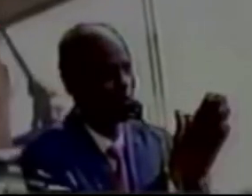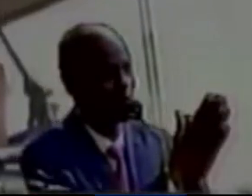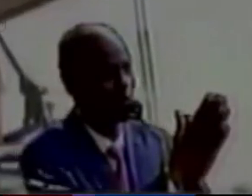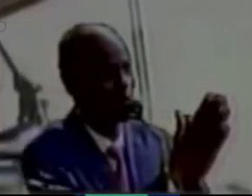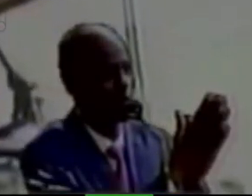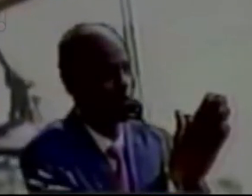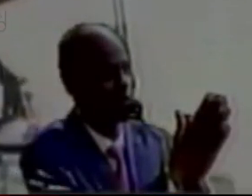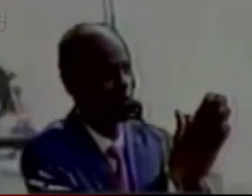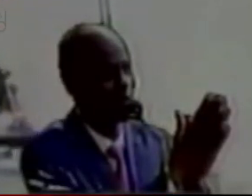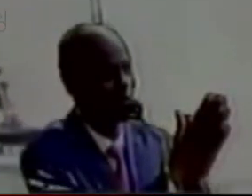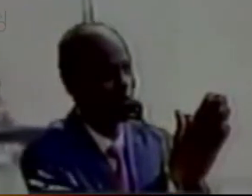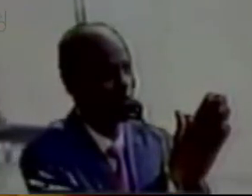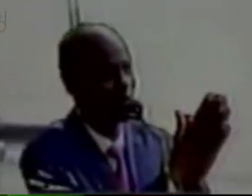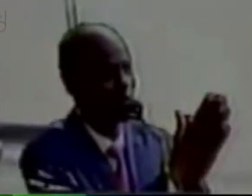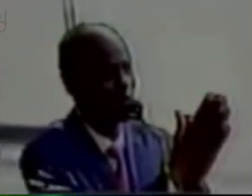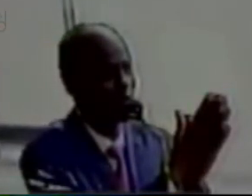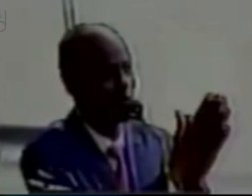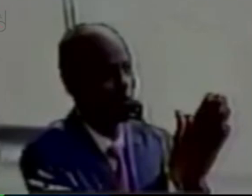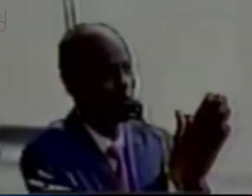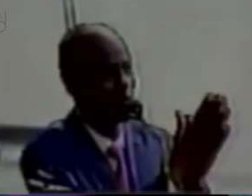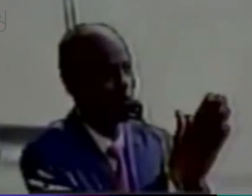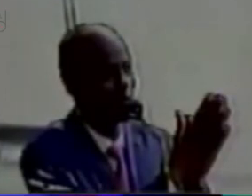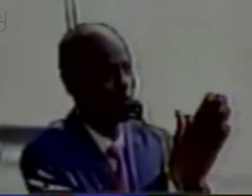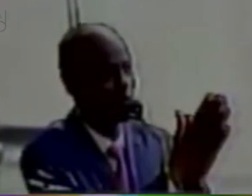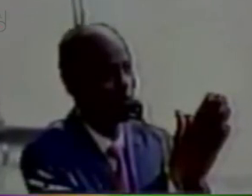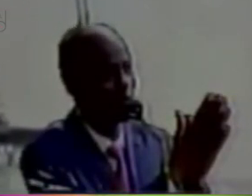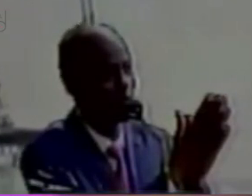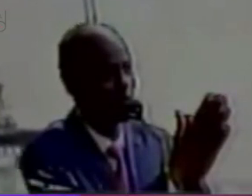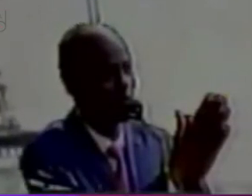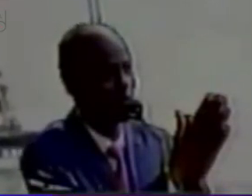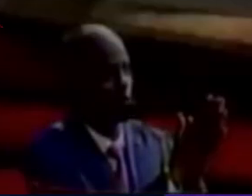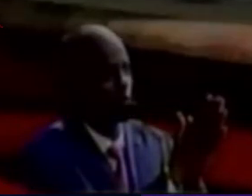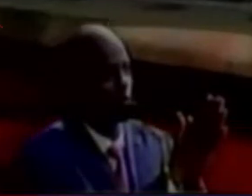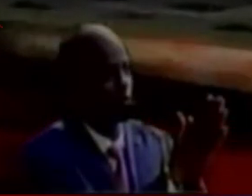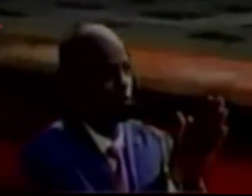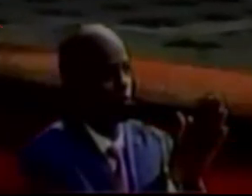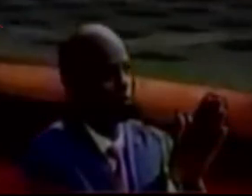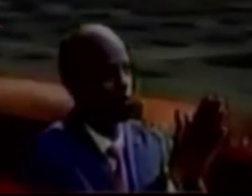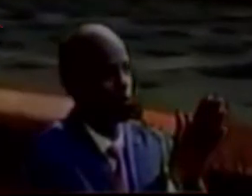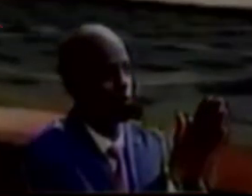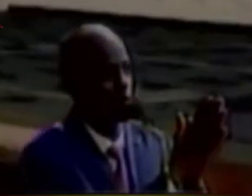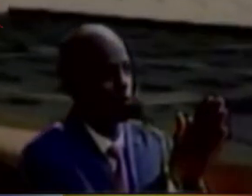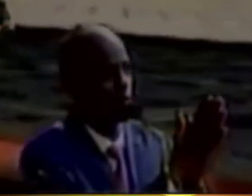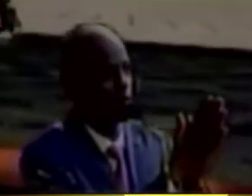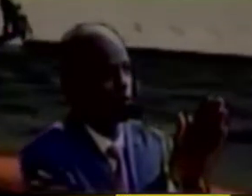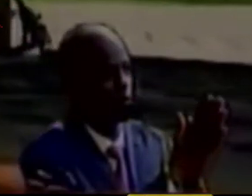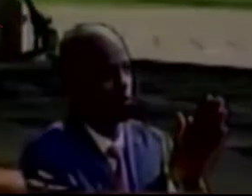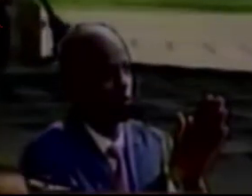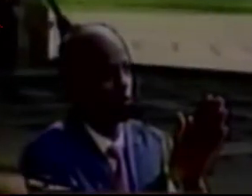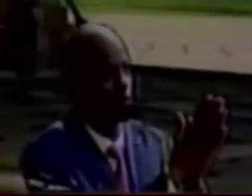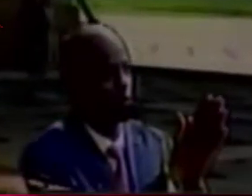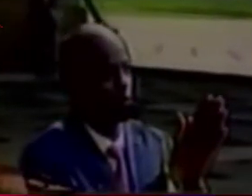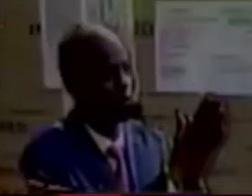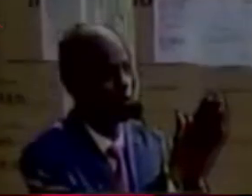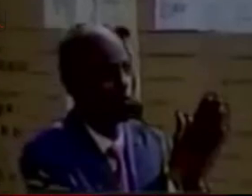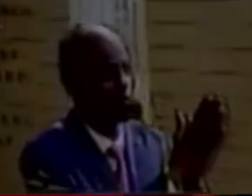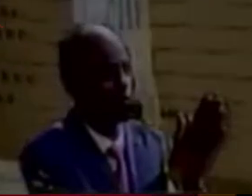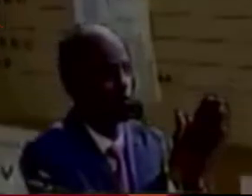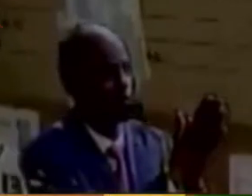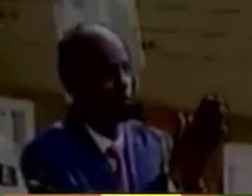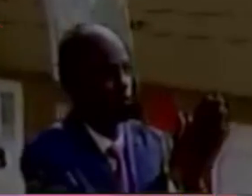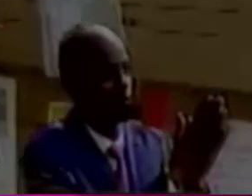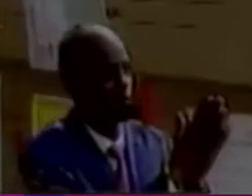vista os muitos anos que nós passamos aqui em contato. Então nós herdamos esse espírito de solidariedade e